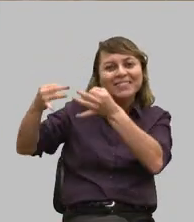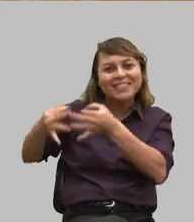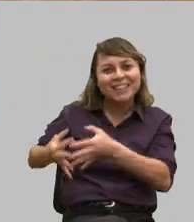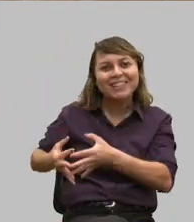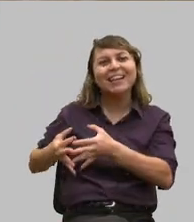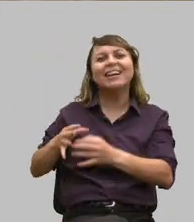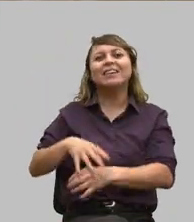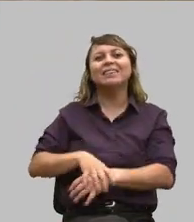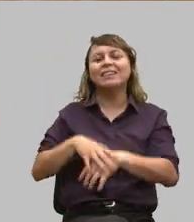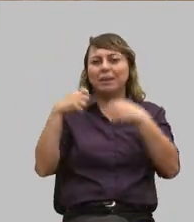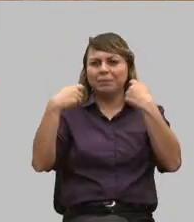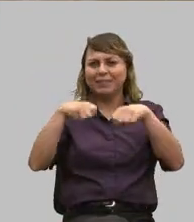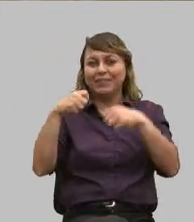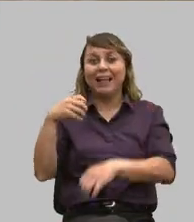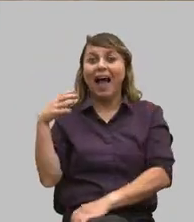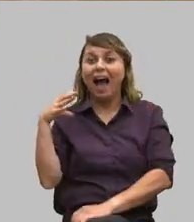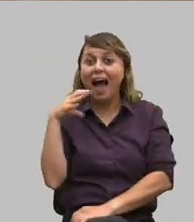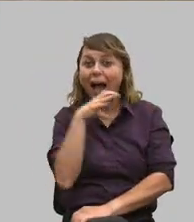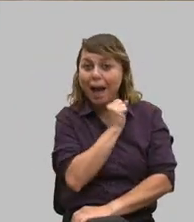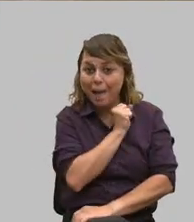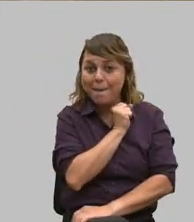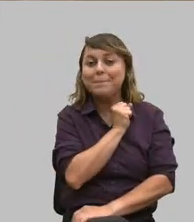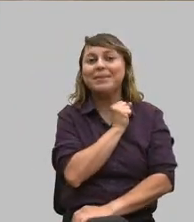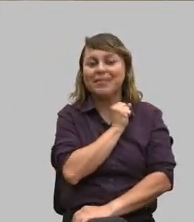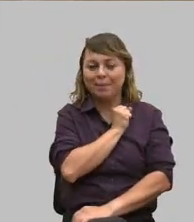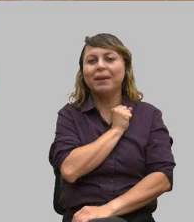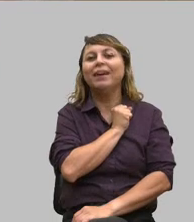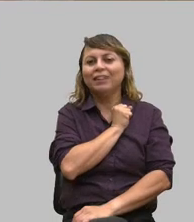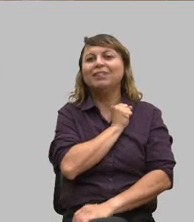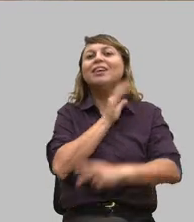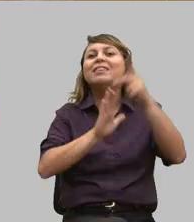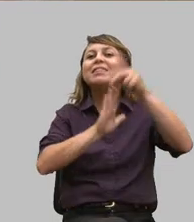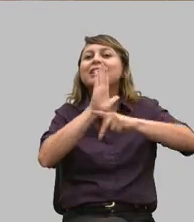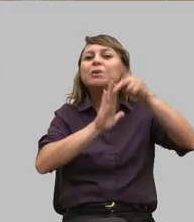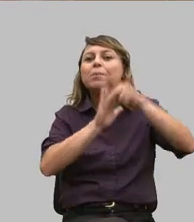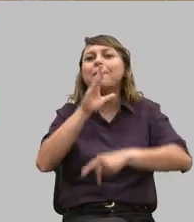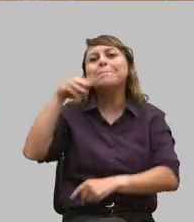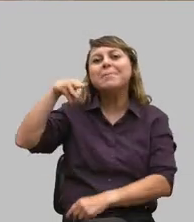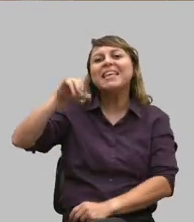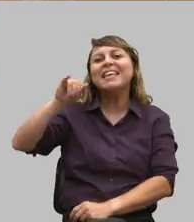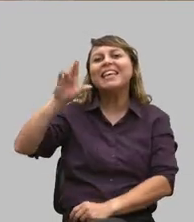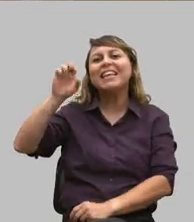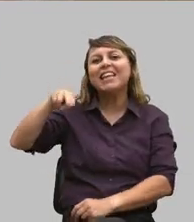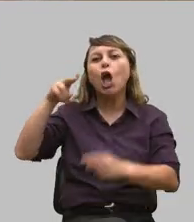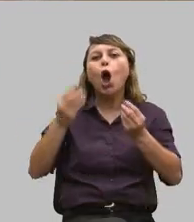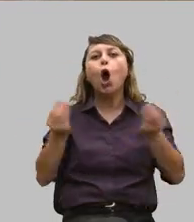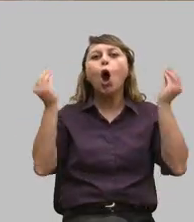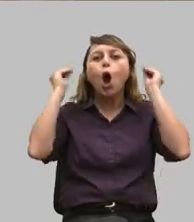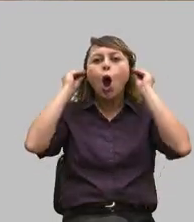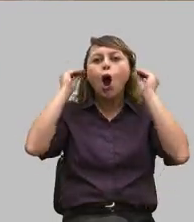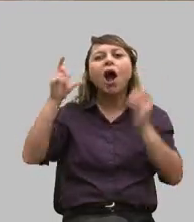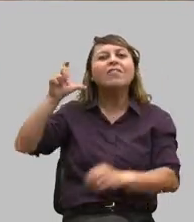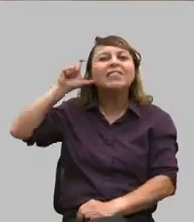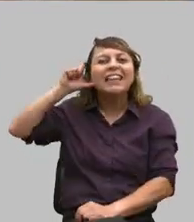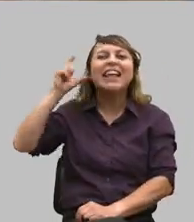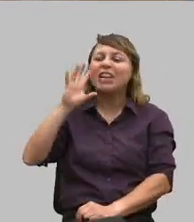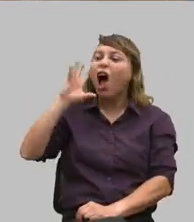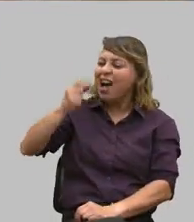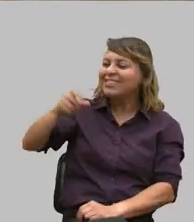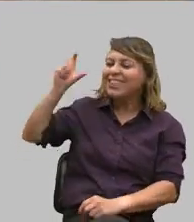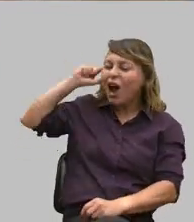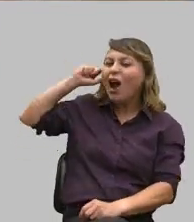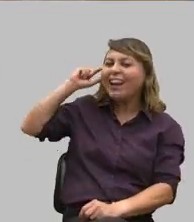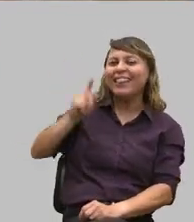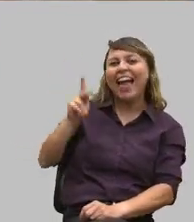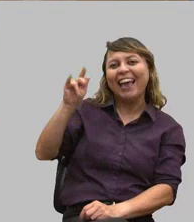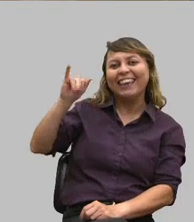precisando de entrar rapidamente nesse projeto Big LM para botar um aparelho auditivo aqui Deve ser isso né Kara